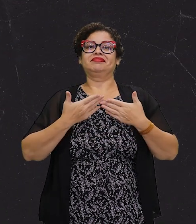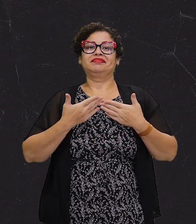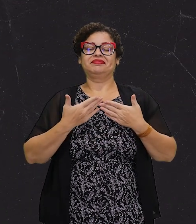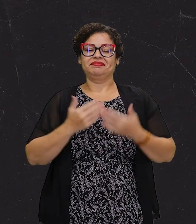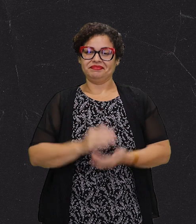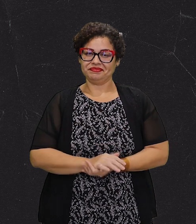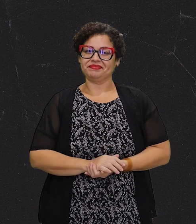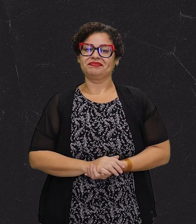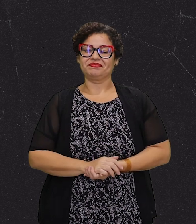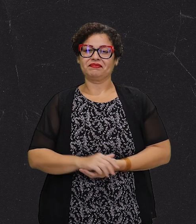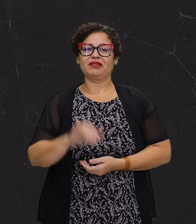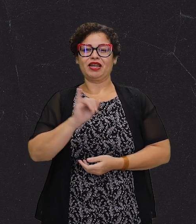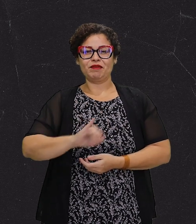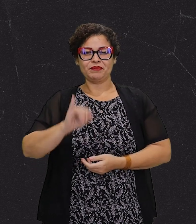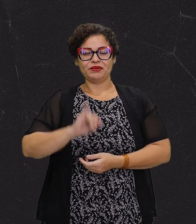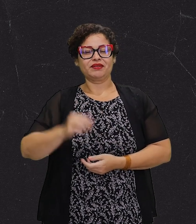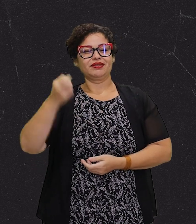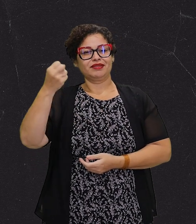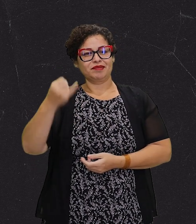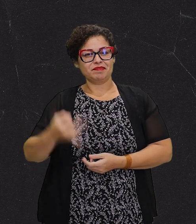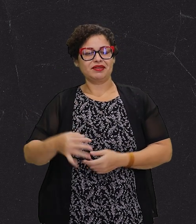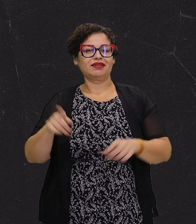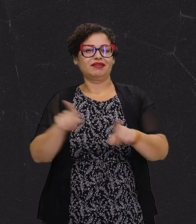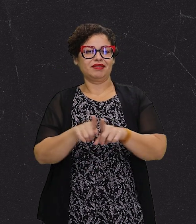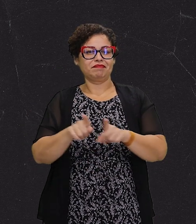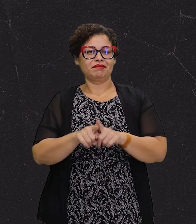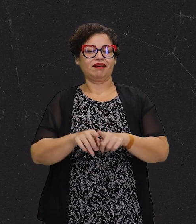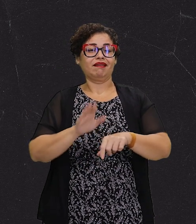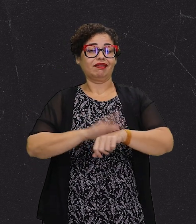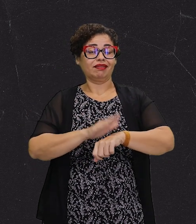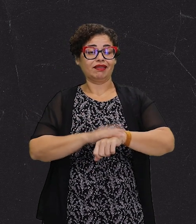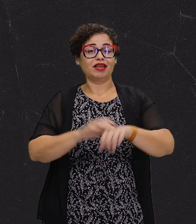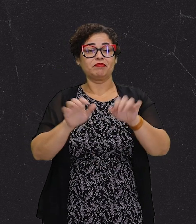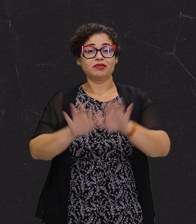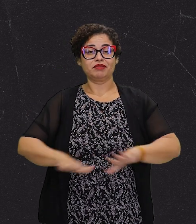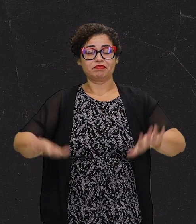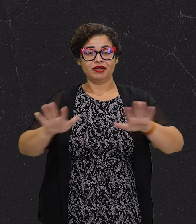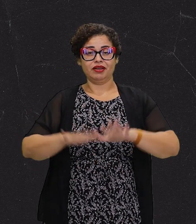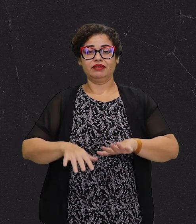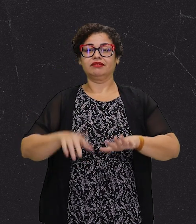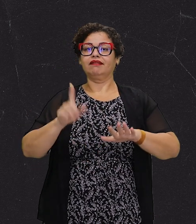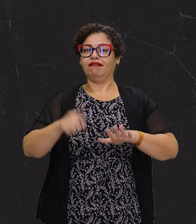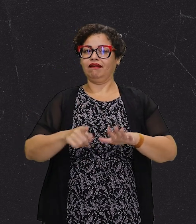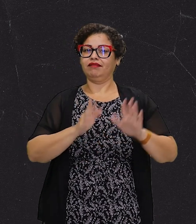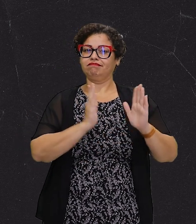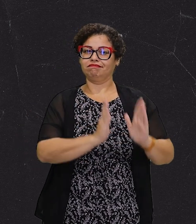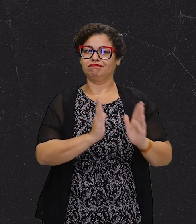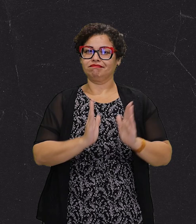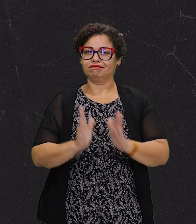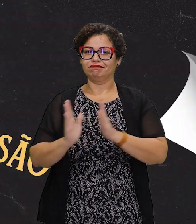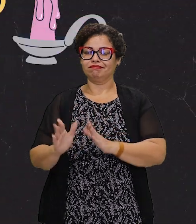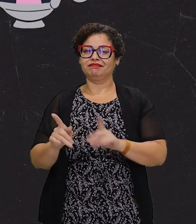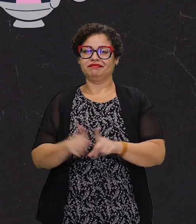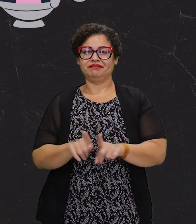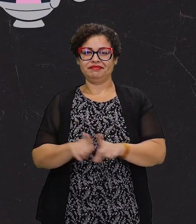É importante dizer também que o tempo e o espaço são bem demarcados.